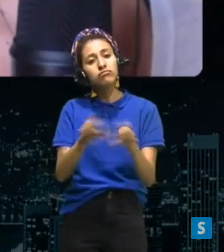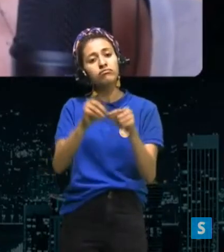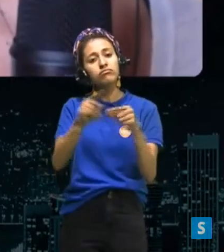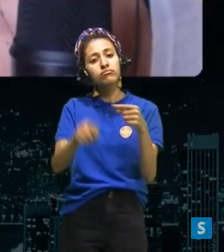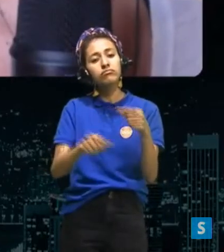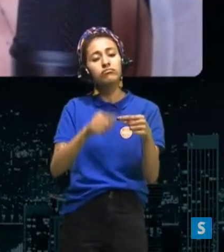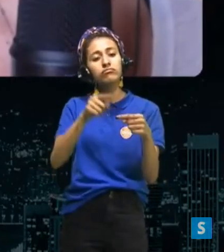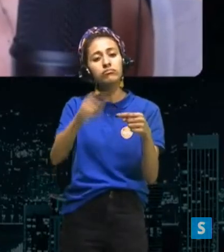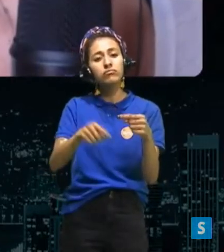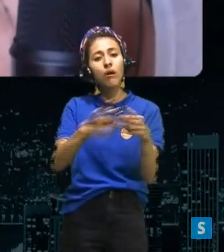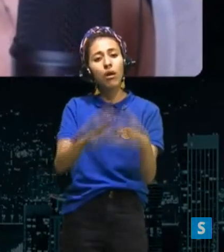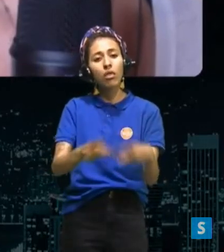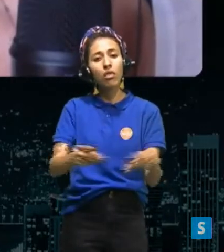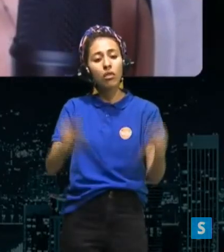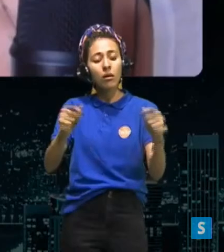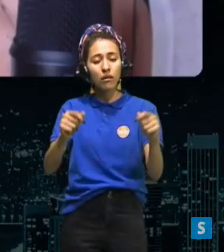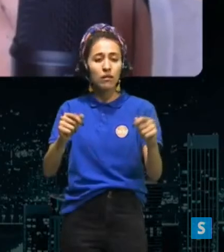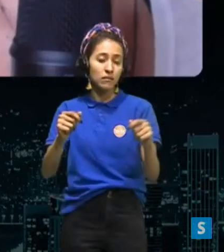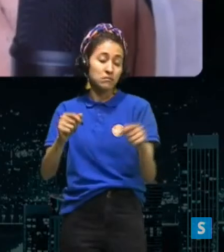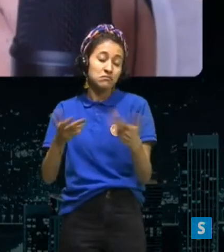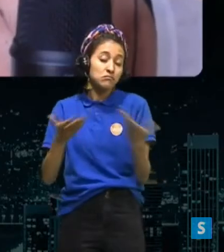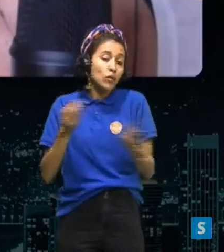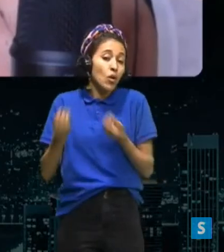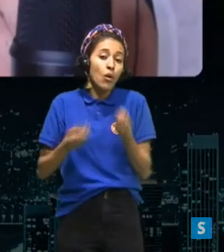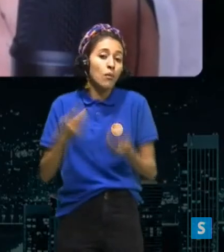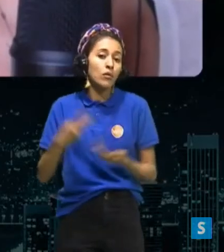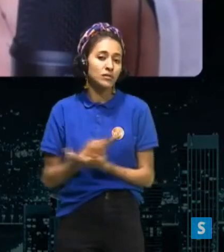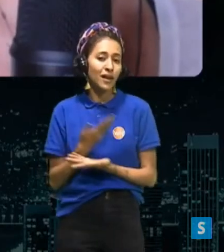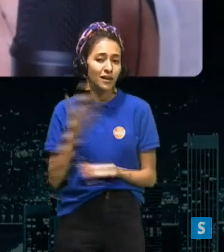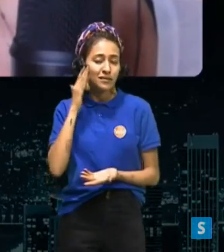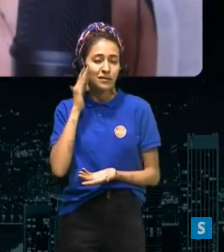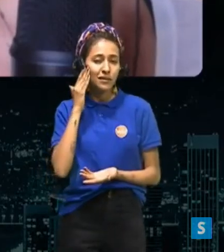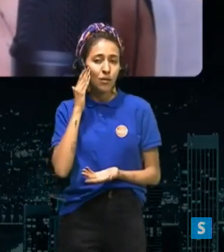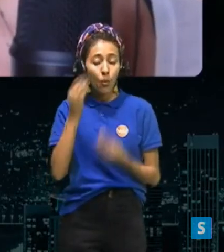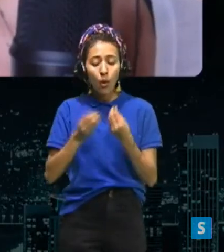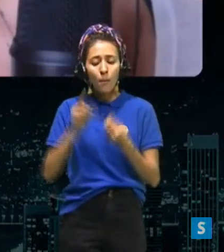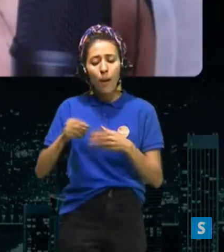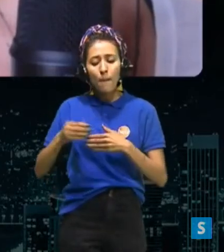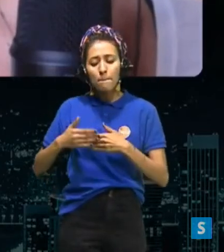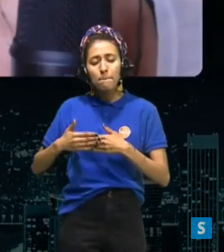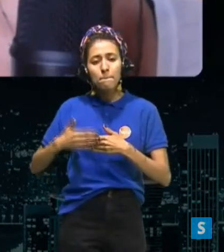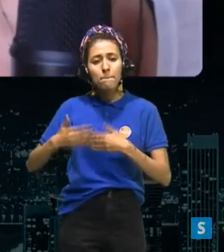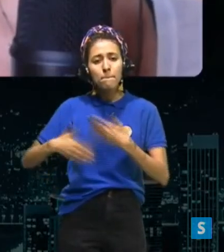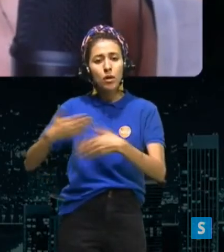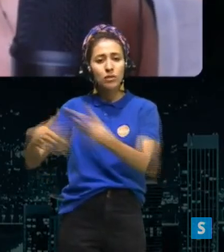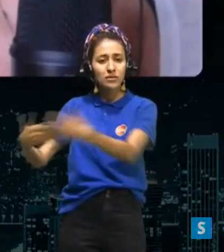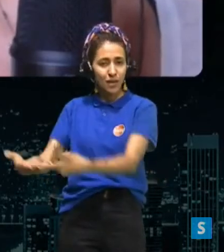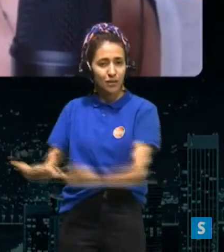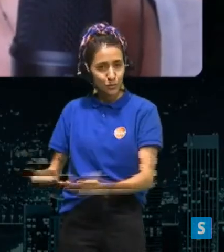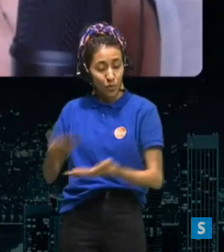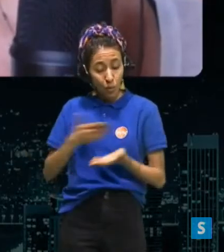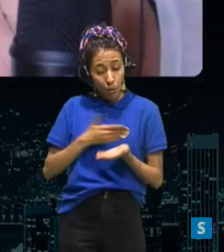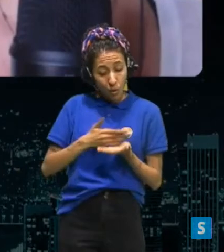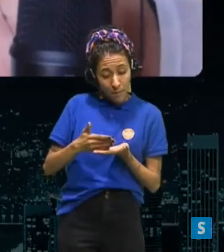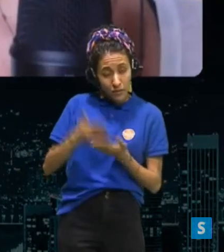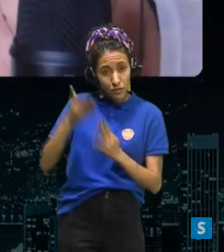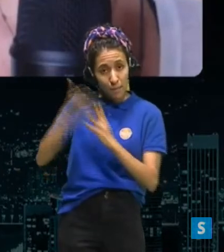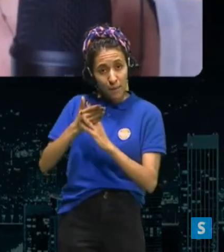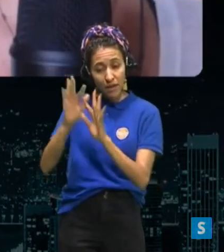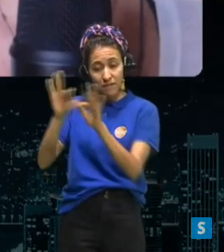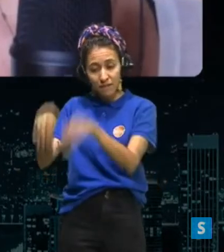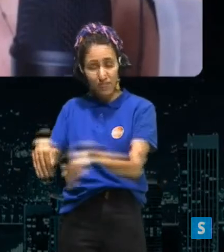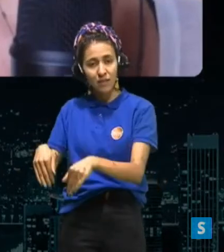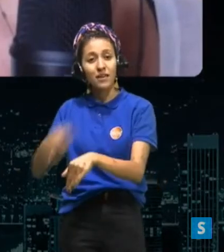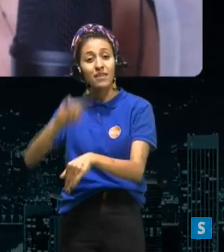o ciclo de existência dela então para que as estabilidades financeiras negativas